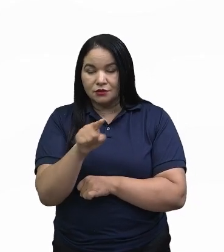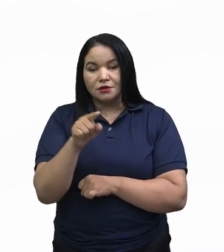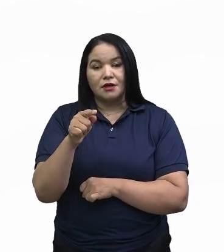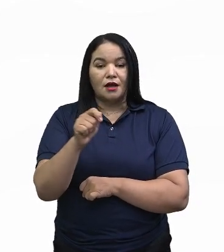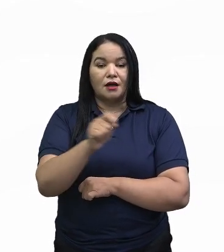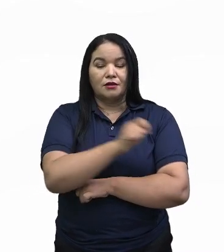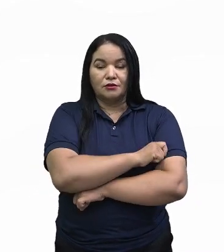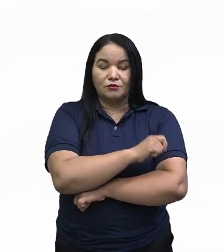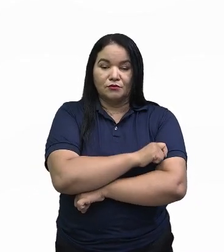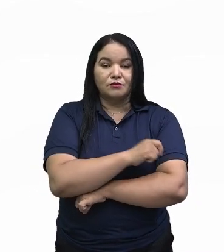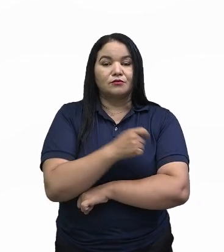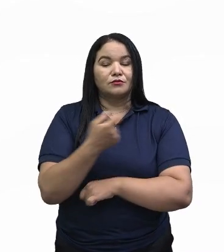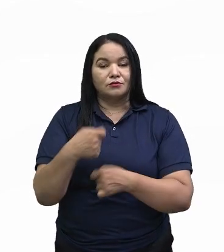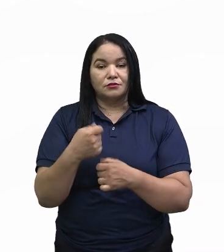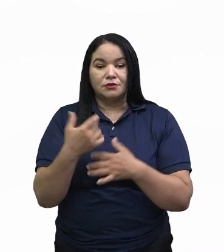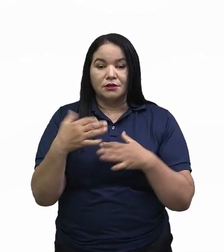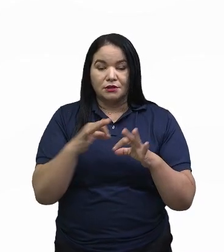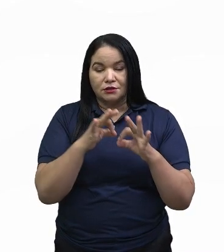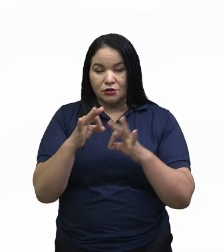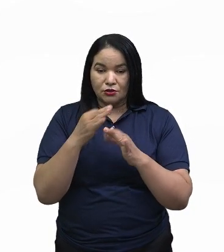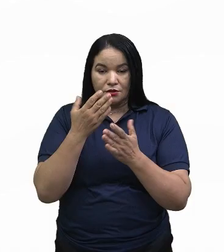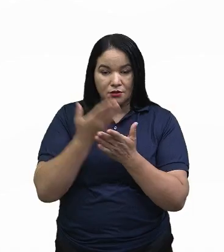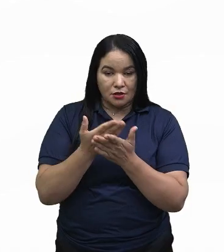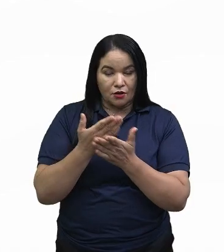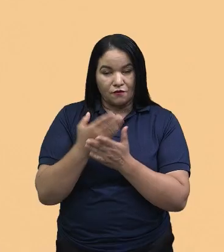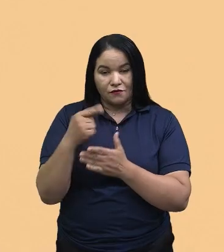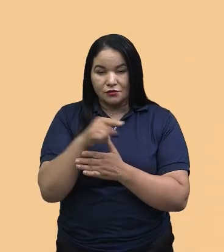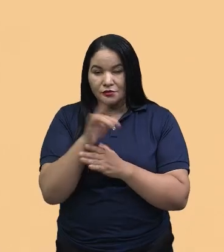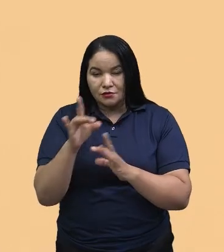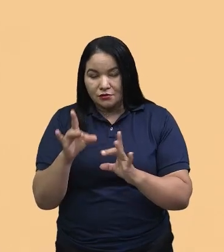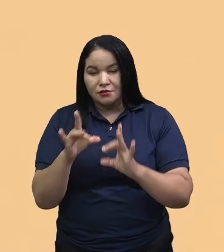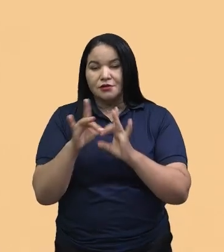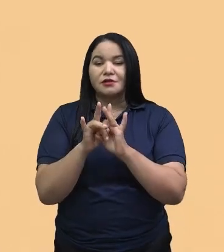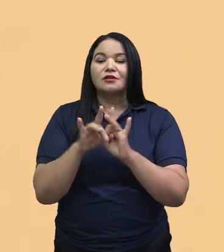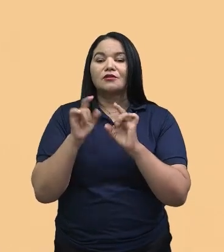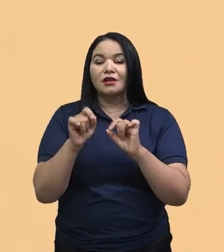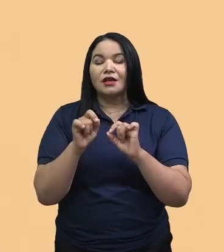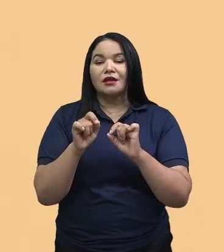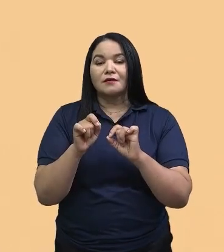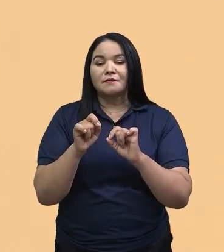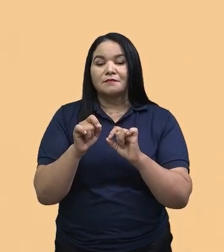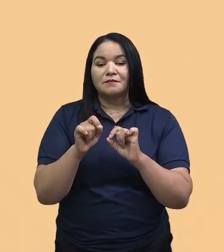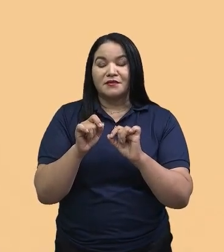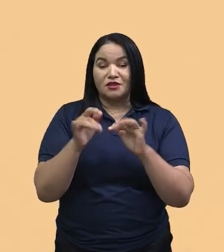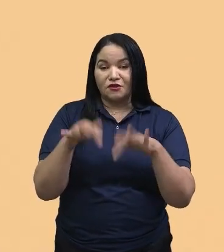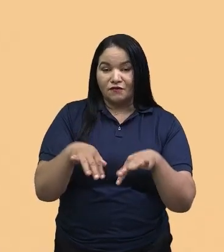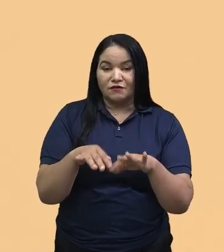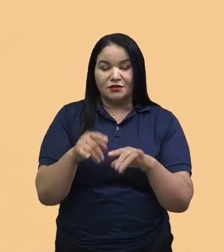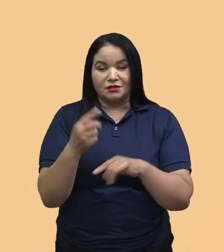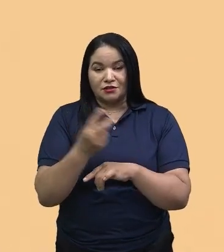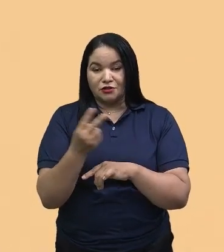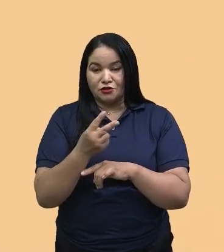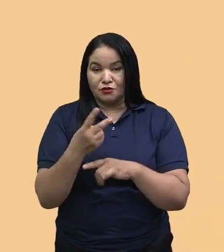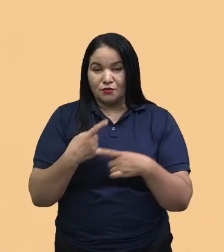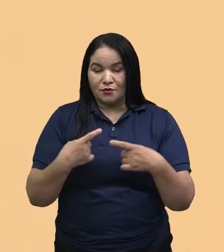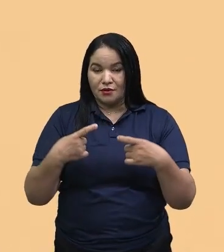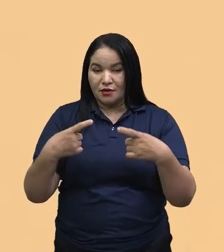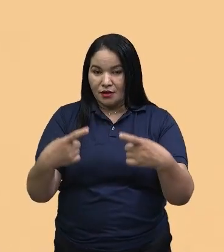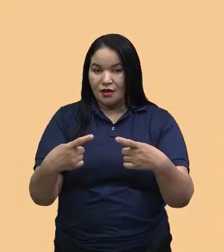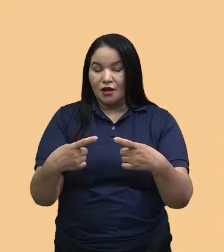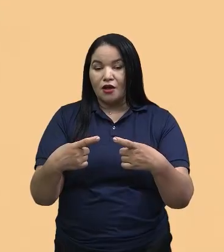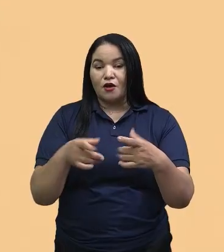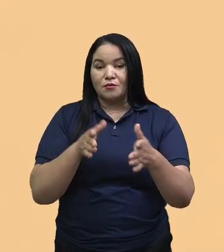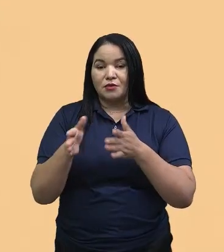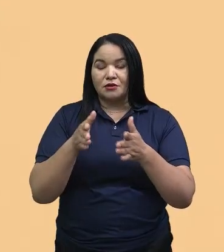aí conectado, já vai fazer a conexão com o fim da Segunda Guerra Mundial, que se deu ali por volta